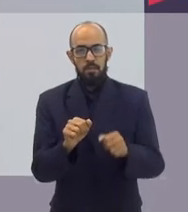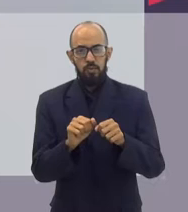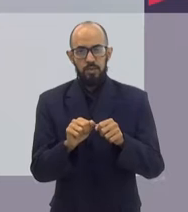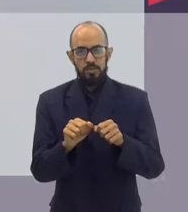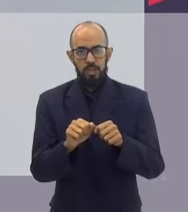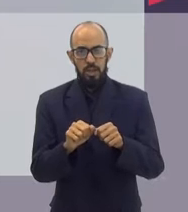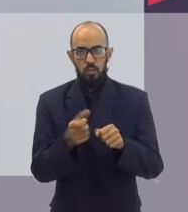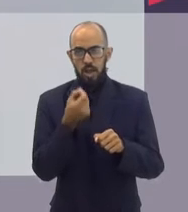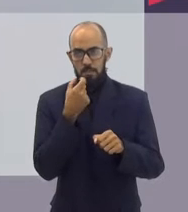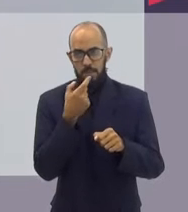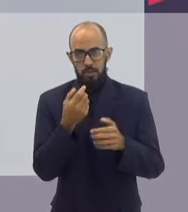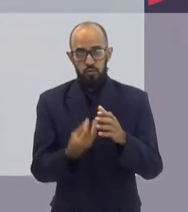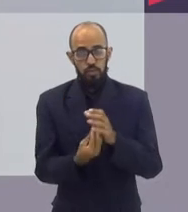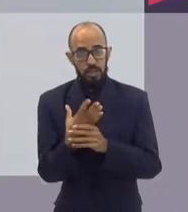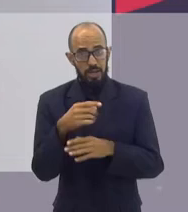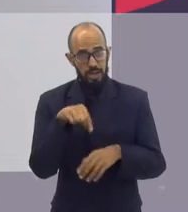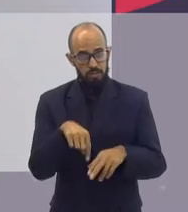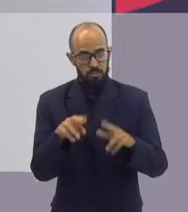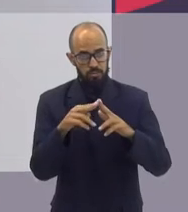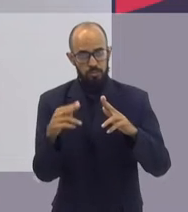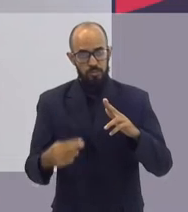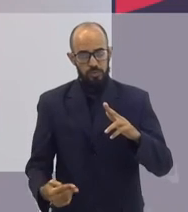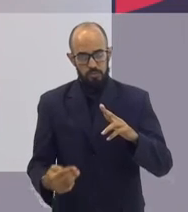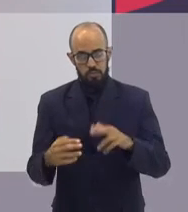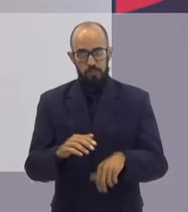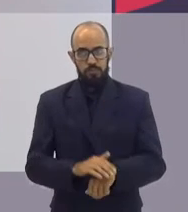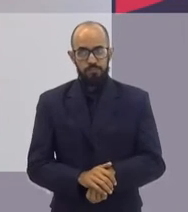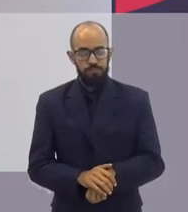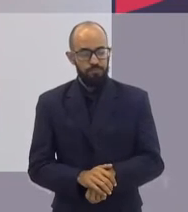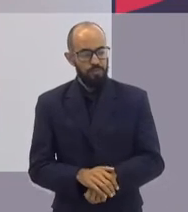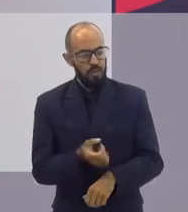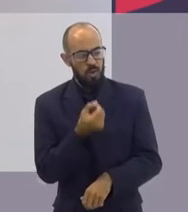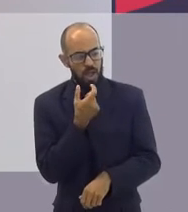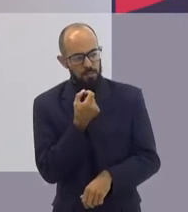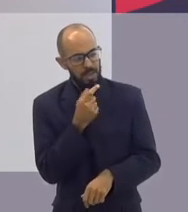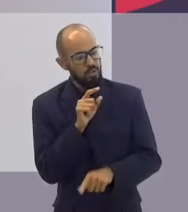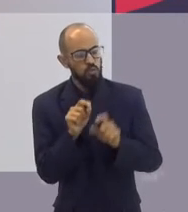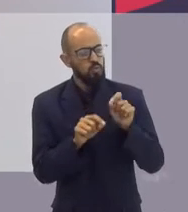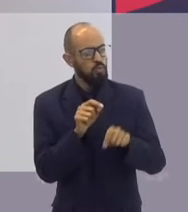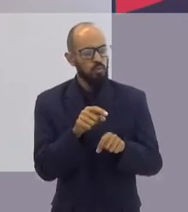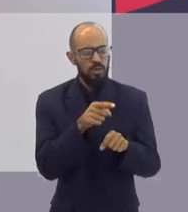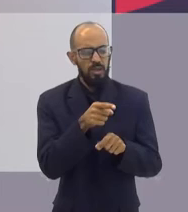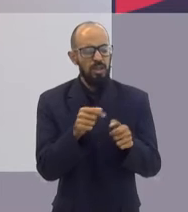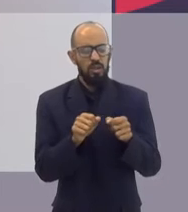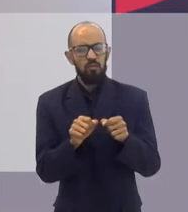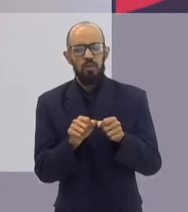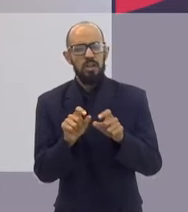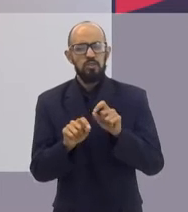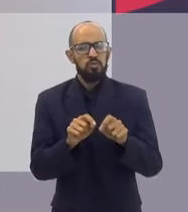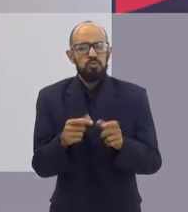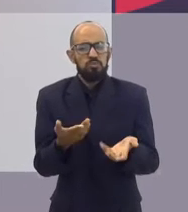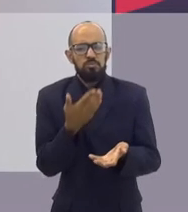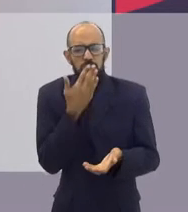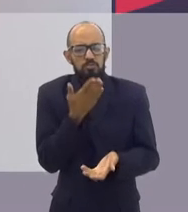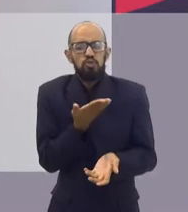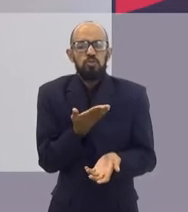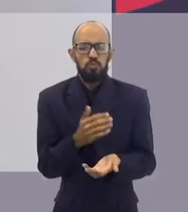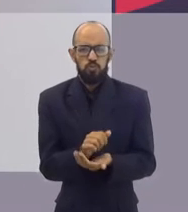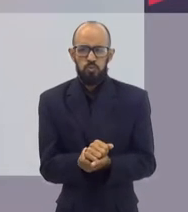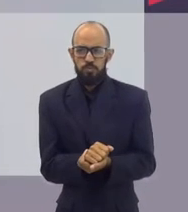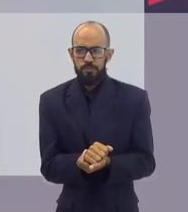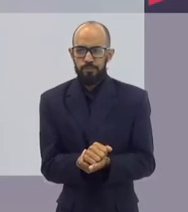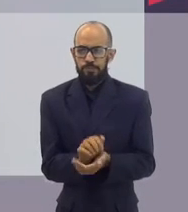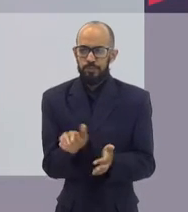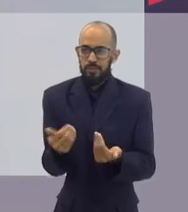que nasceu na UFRJ. Né? Que bacana. E é um medicamento de que área, assim, que tipo de medicamento